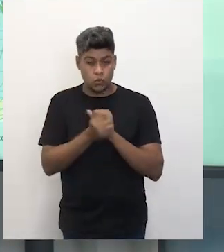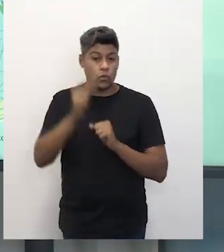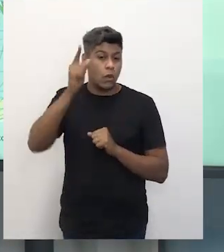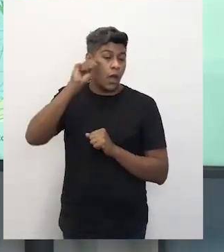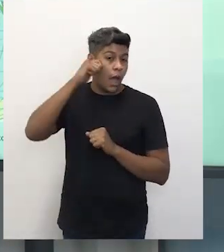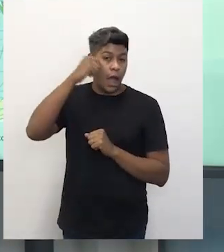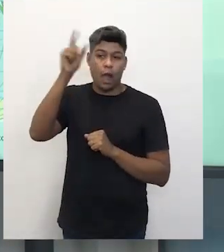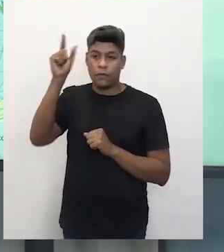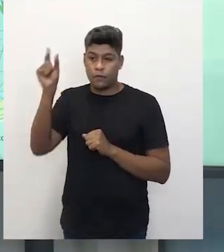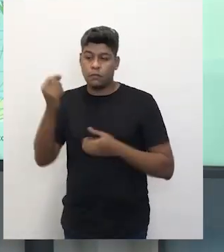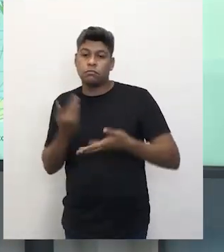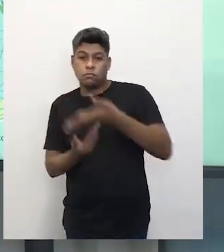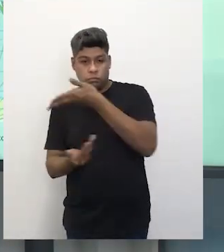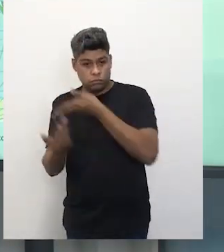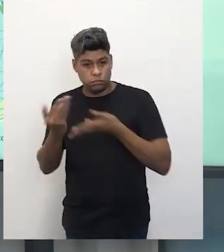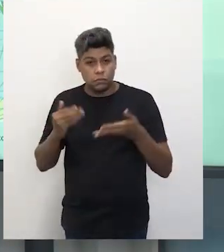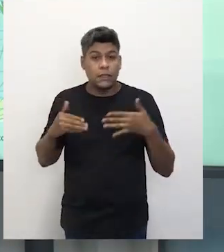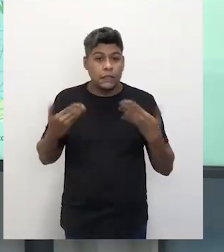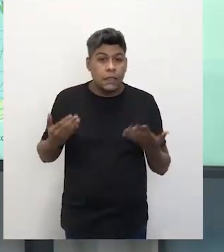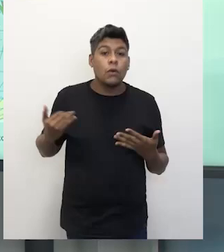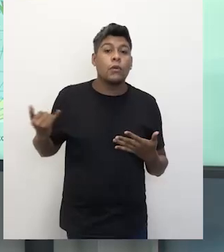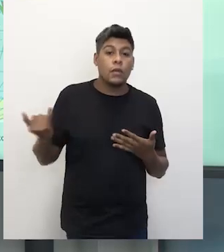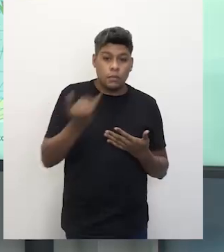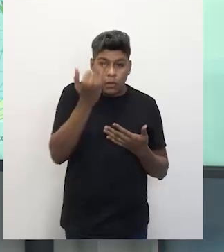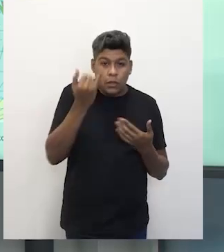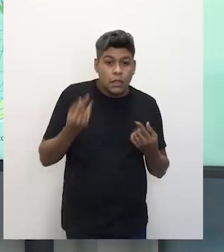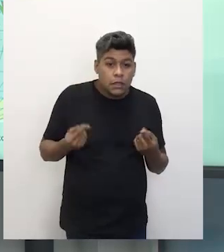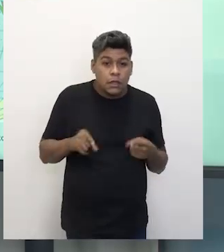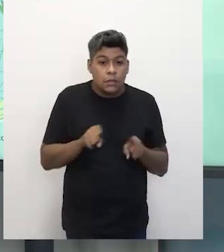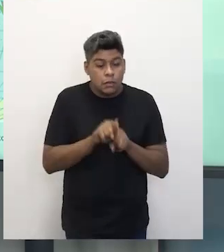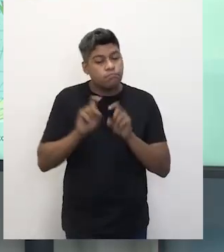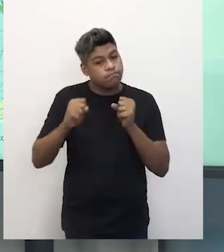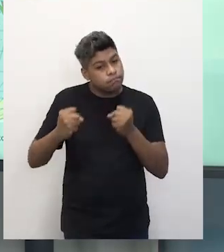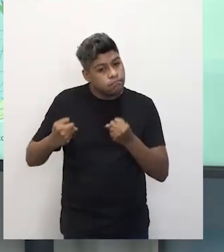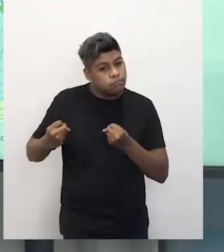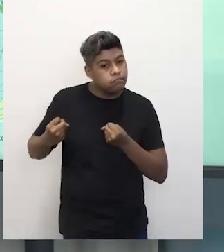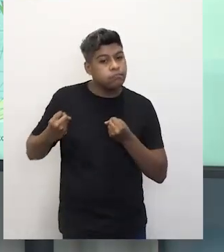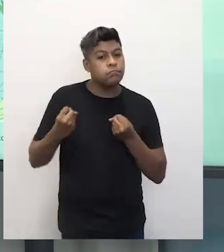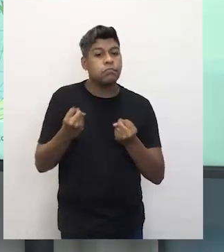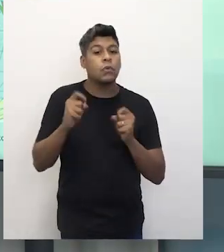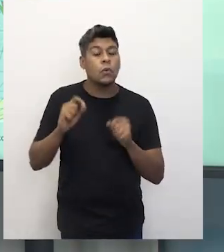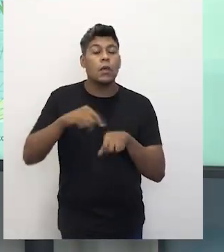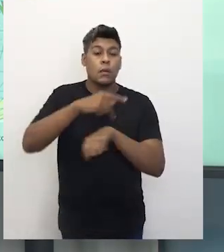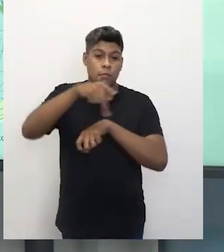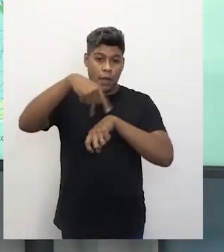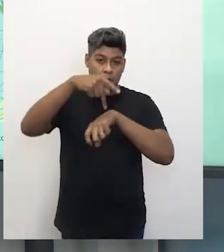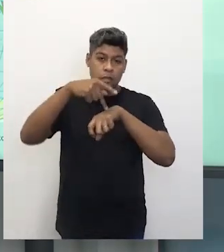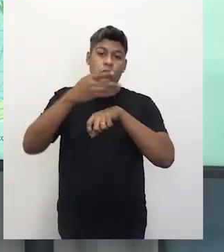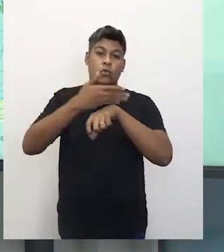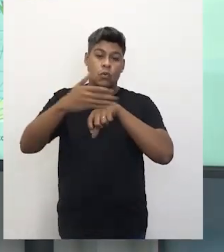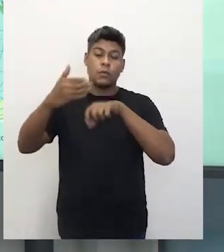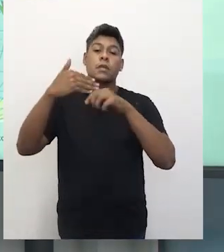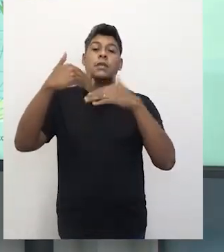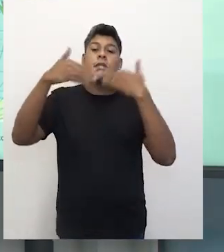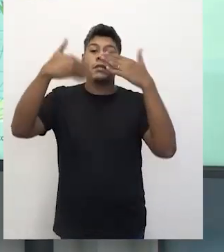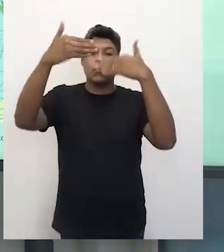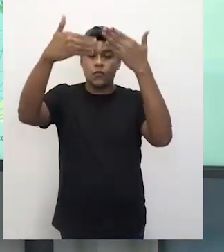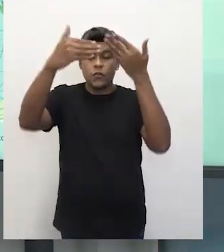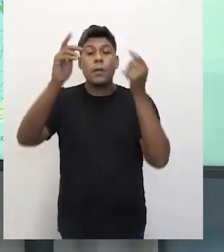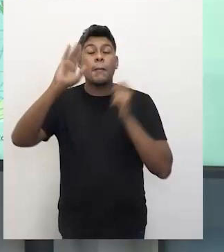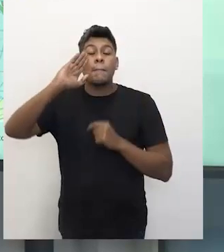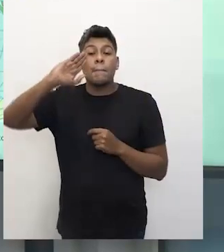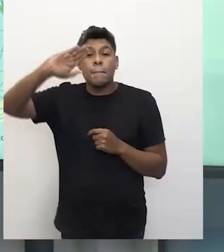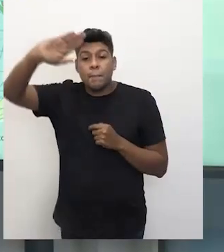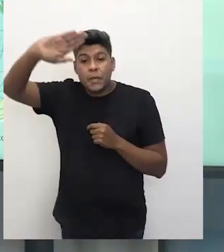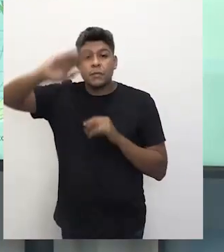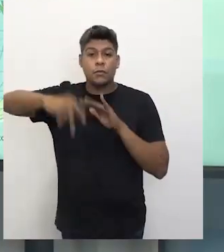Africano E vice-versa então importância dessa parceria até para fortalecer os países em desenvolvimento que